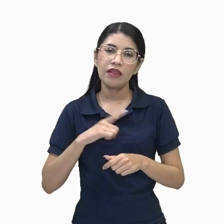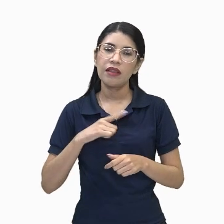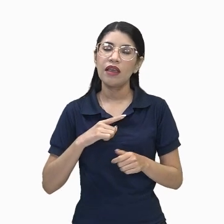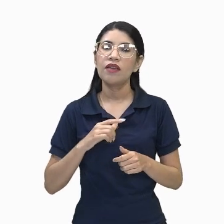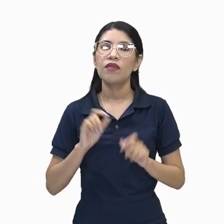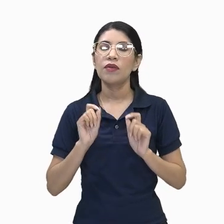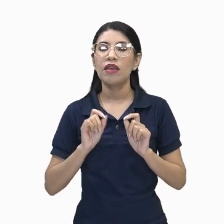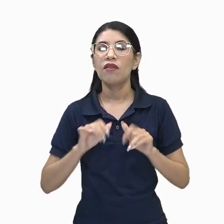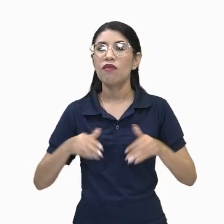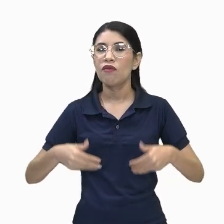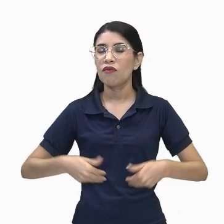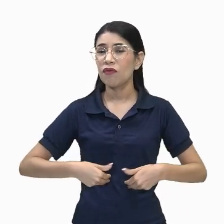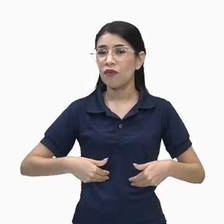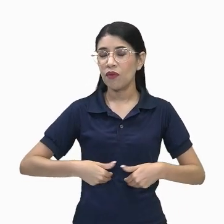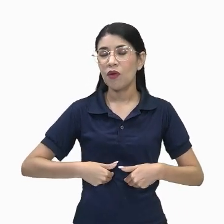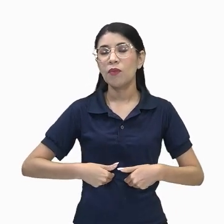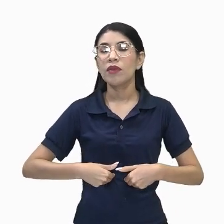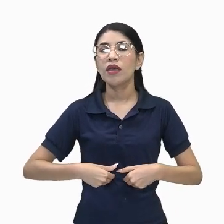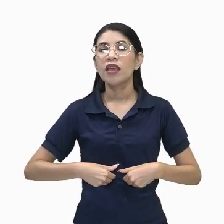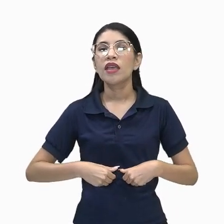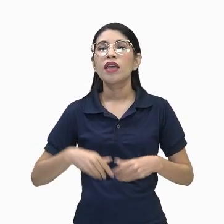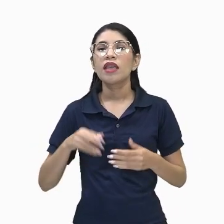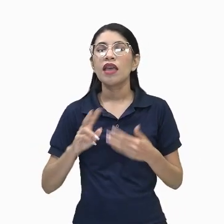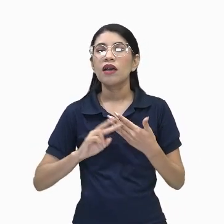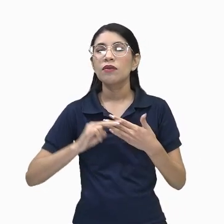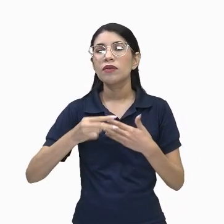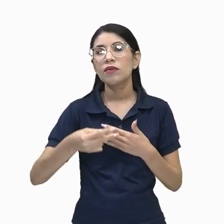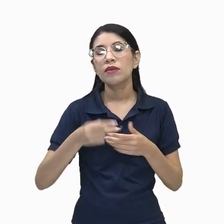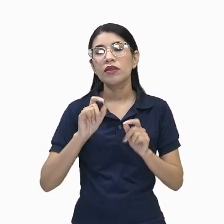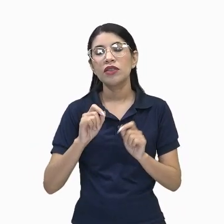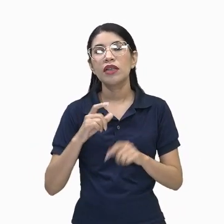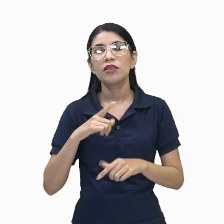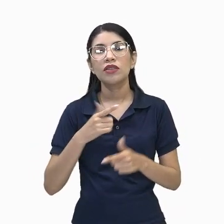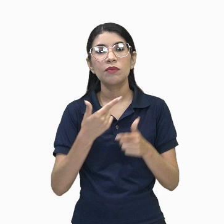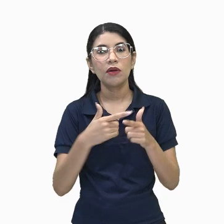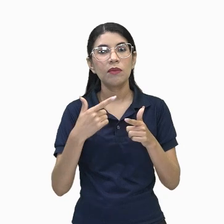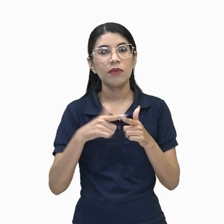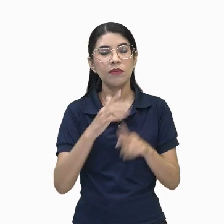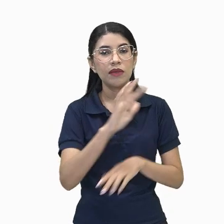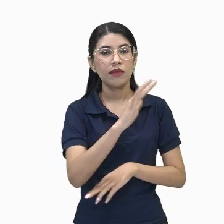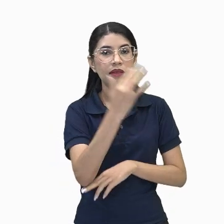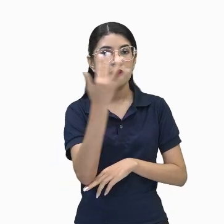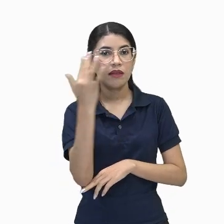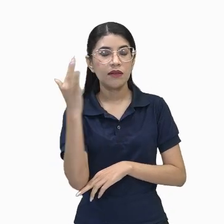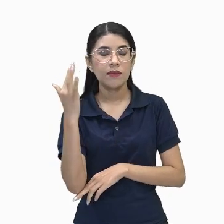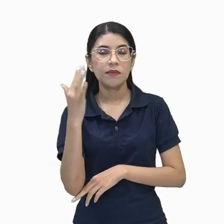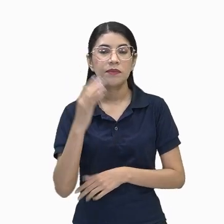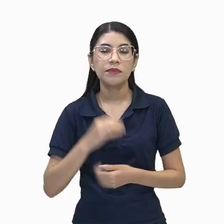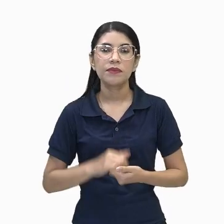de fome. E essas fomes eram resultado de intempéries naturais, ou seja,